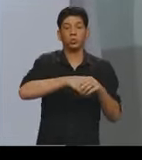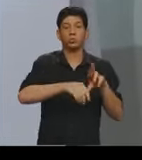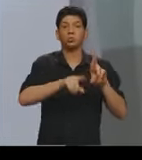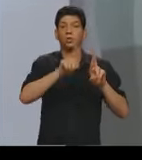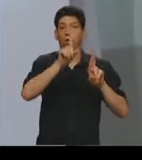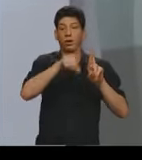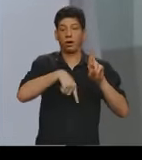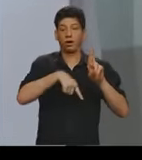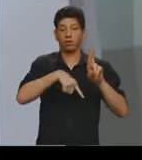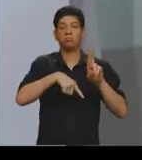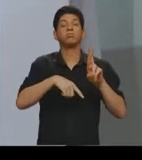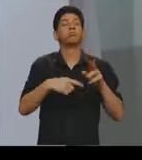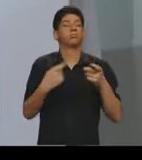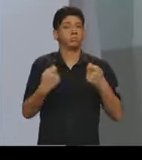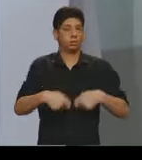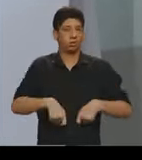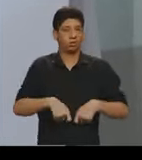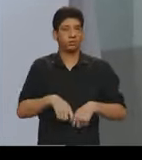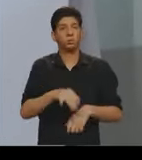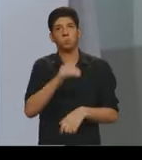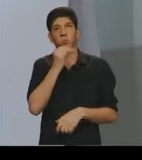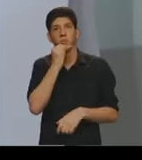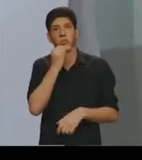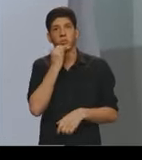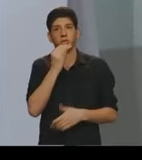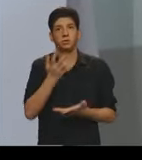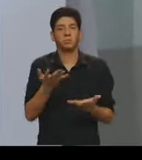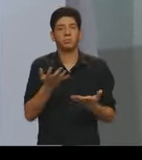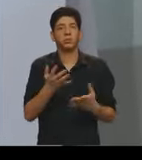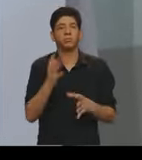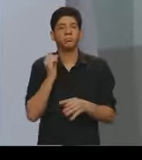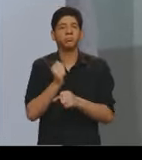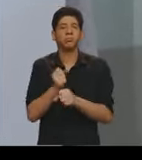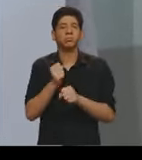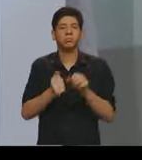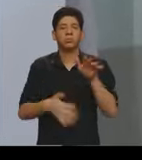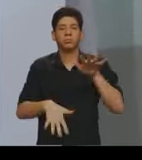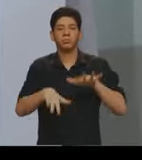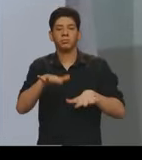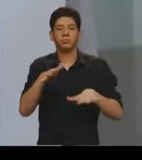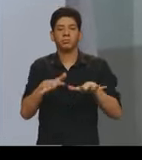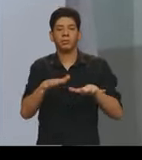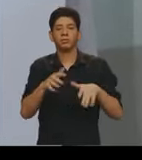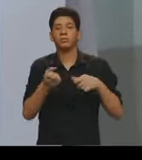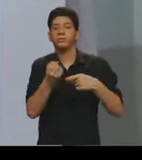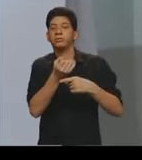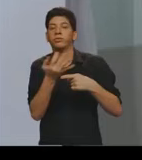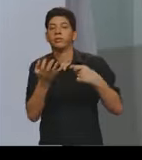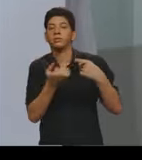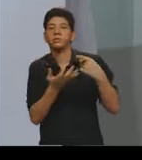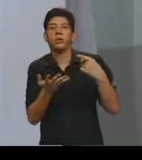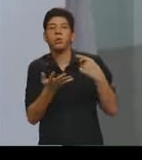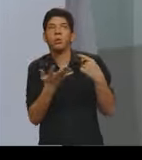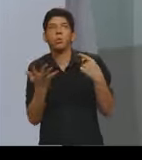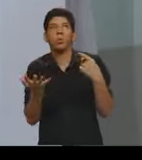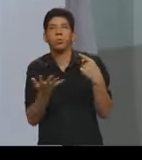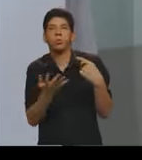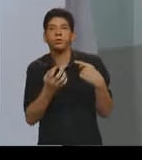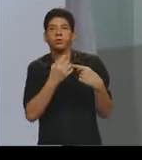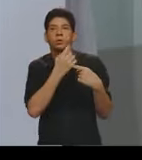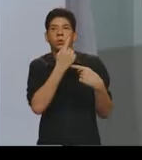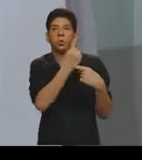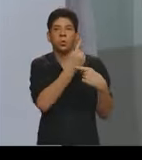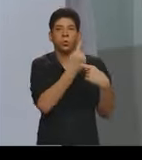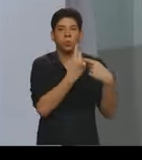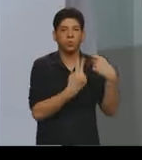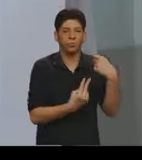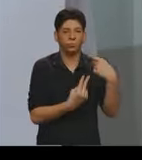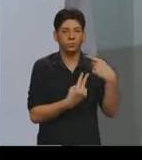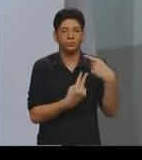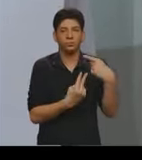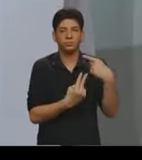Vou pegar um exemplo. Eu quero calcular a média aritmética das frações 1/2,